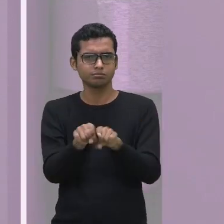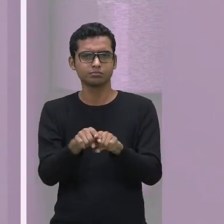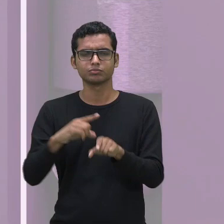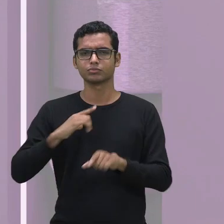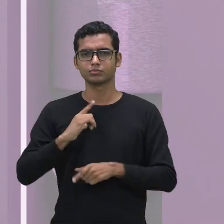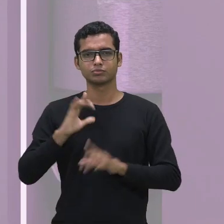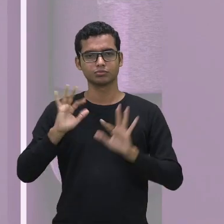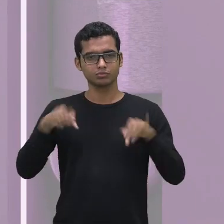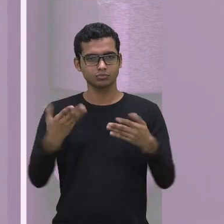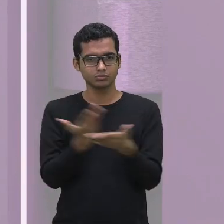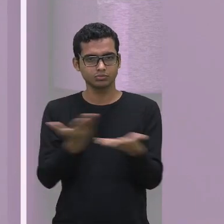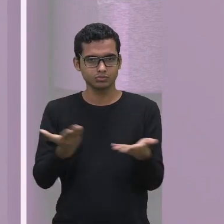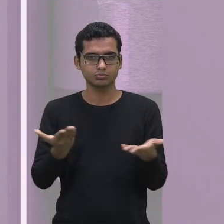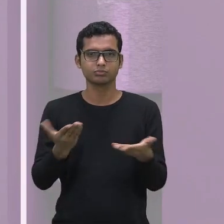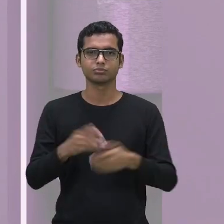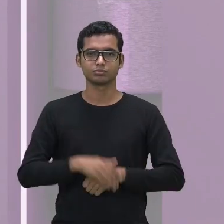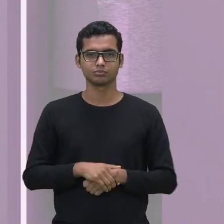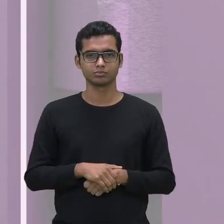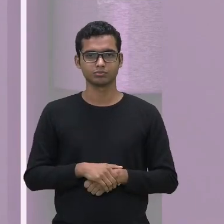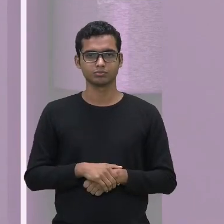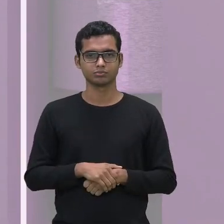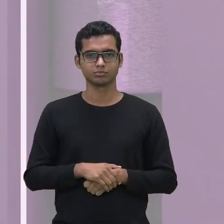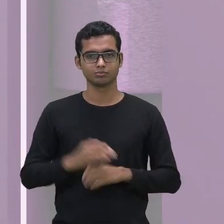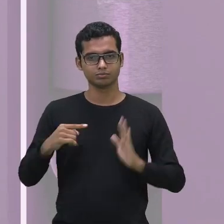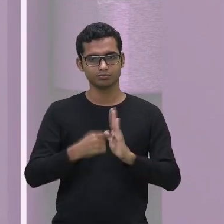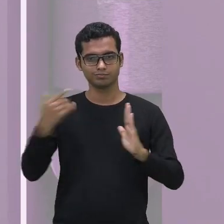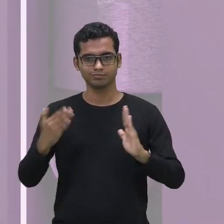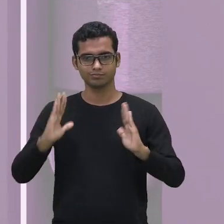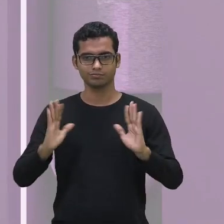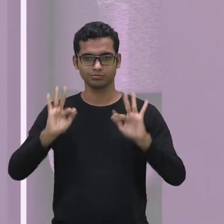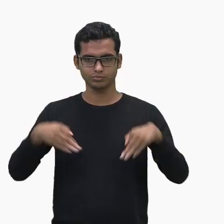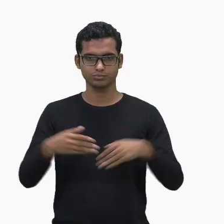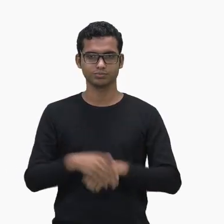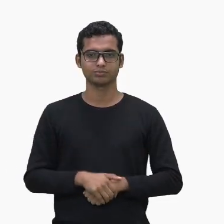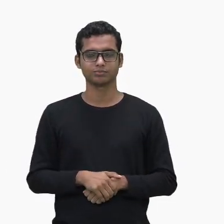Esse então é o nosso final aqui da nossa primeira parte da aula.